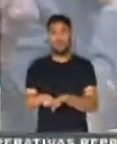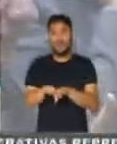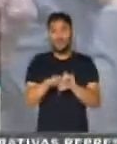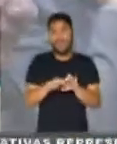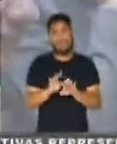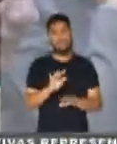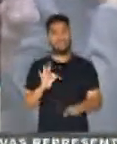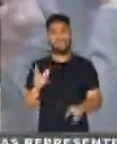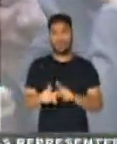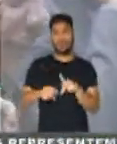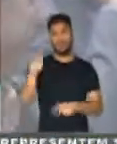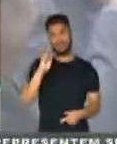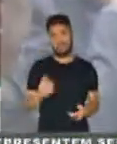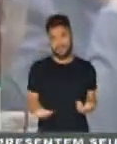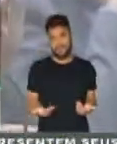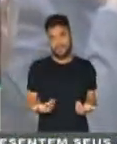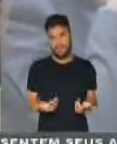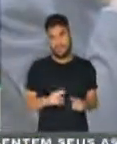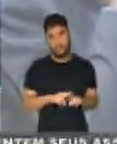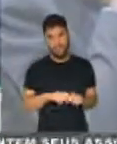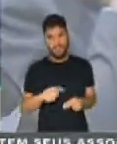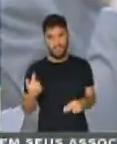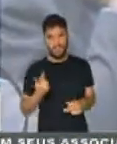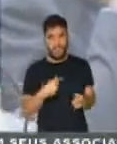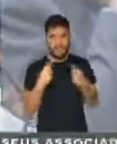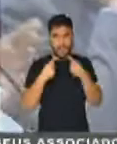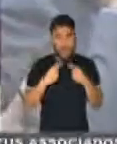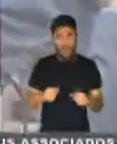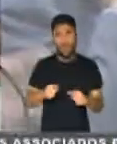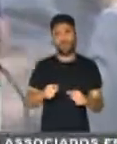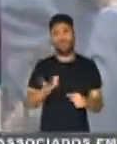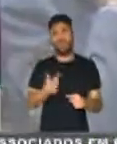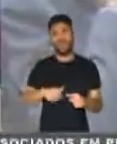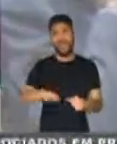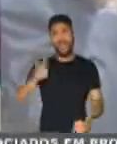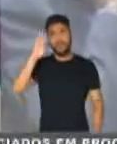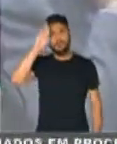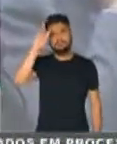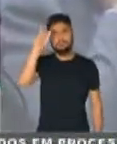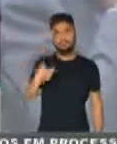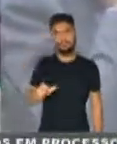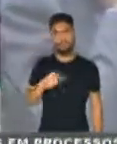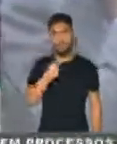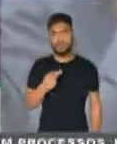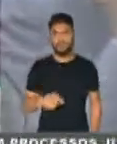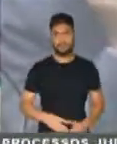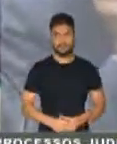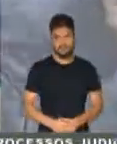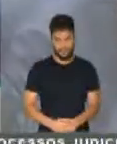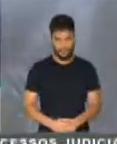a todos os brasileiros. Portanto, nossa condenação a esta prática absurda.